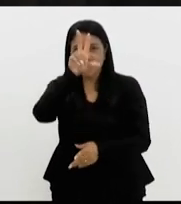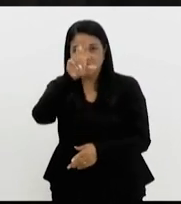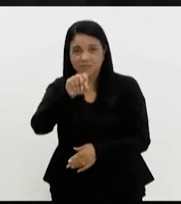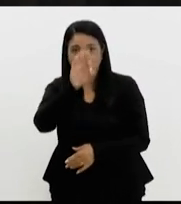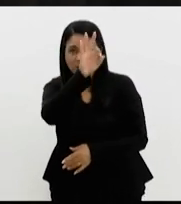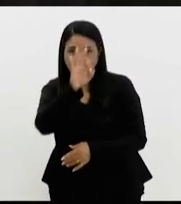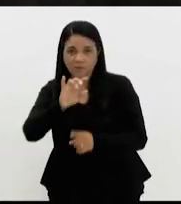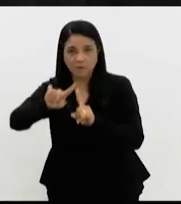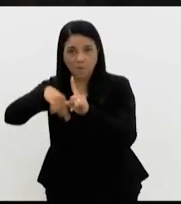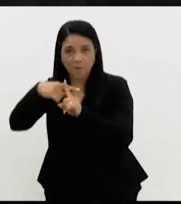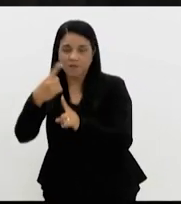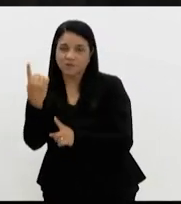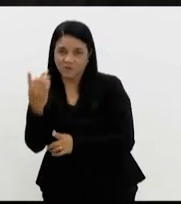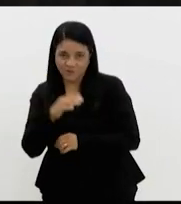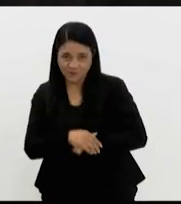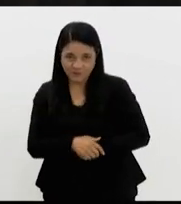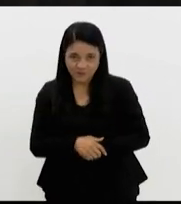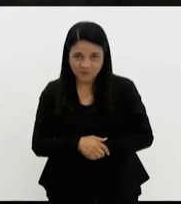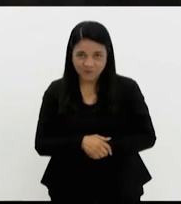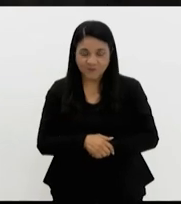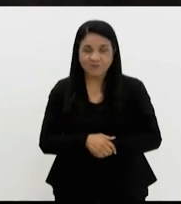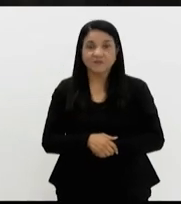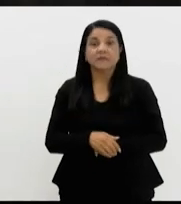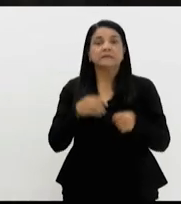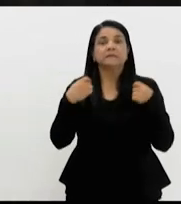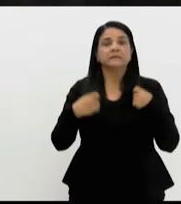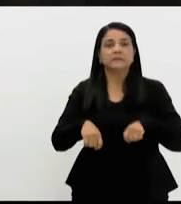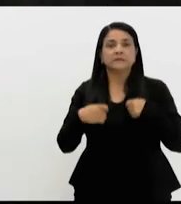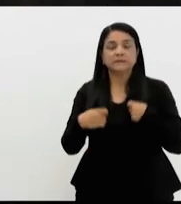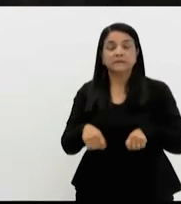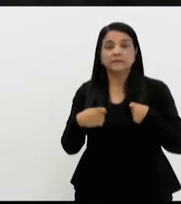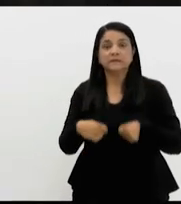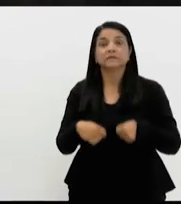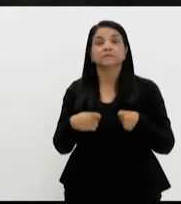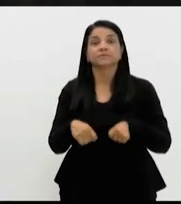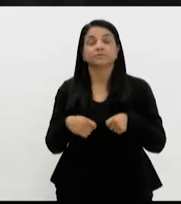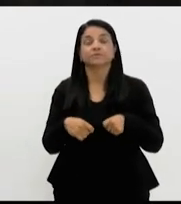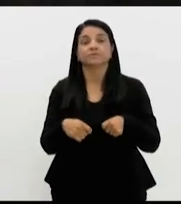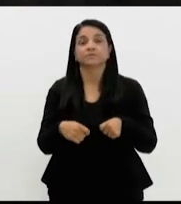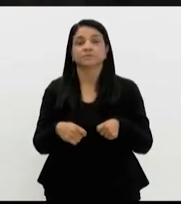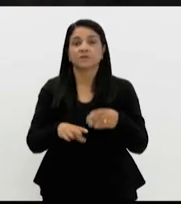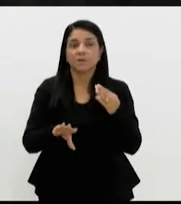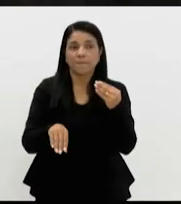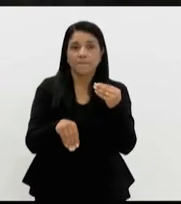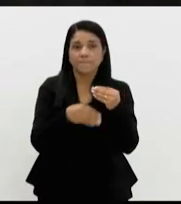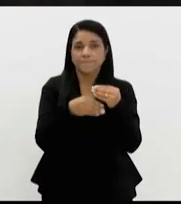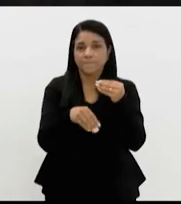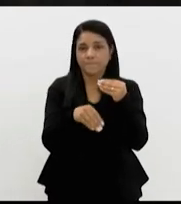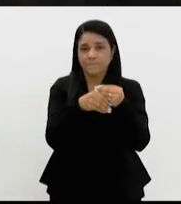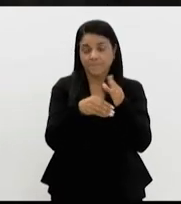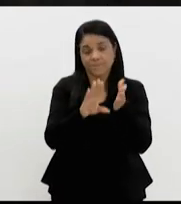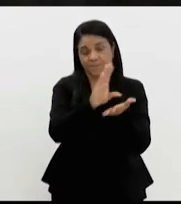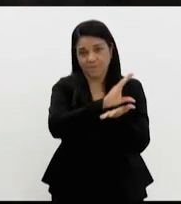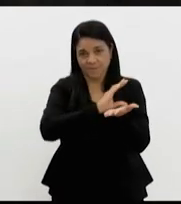um. Mas também é necessário que a composição do Conselho